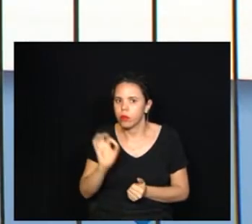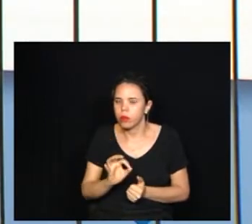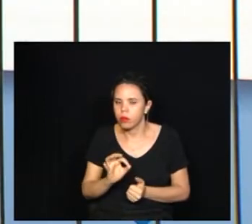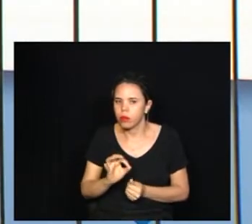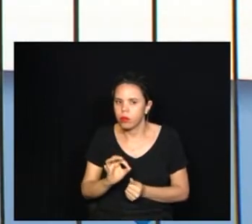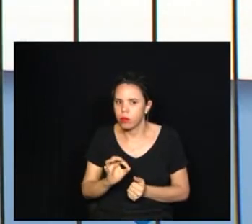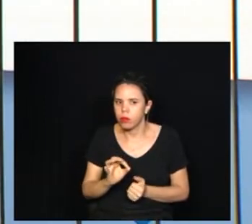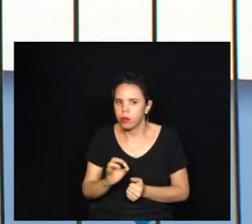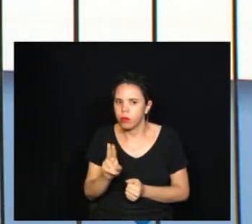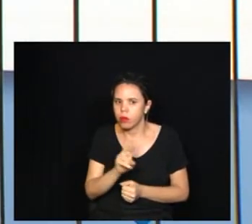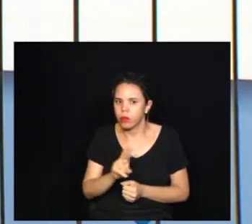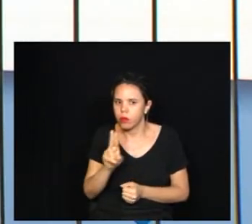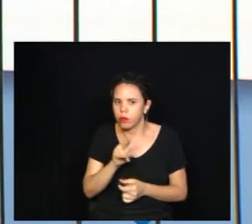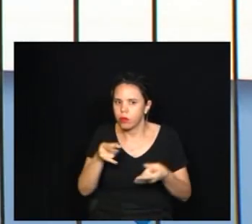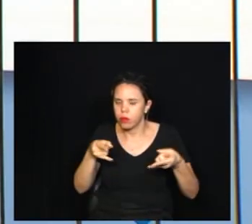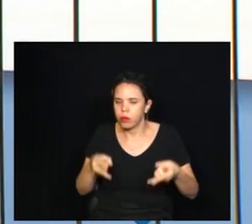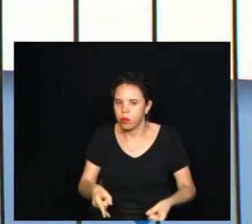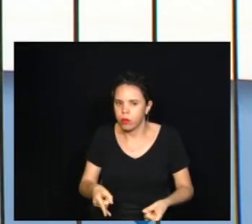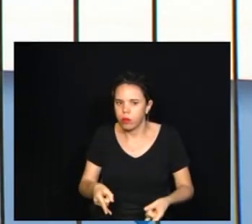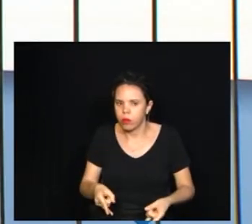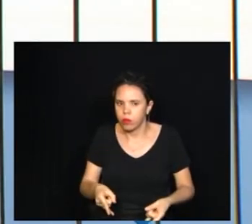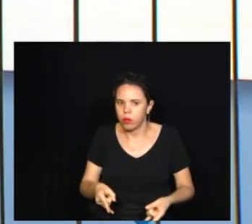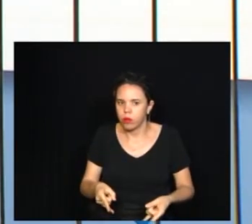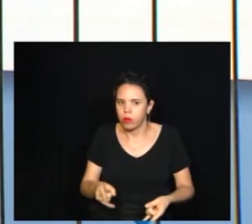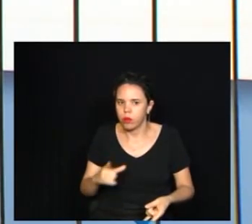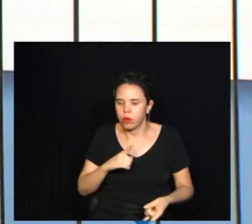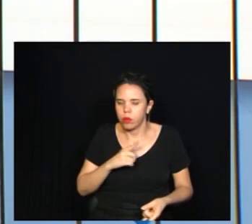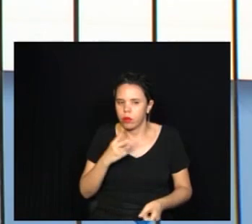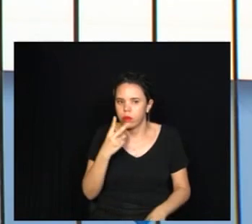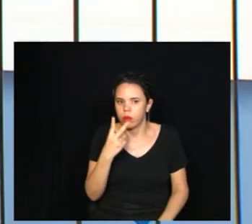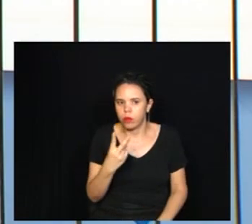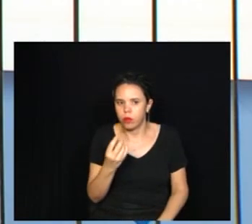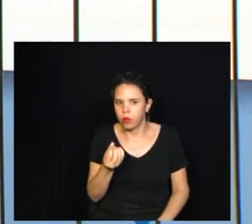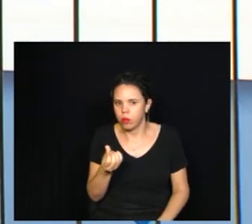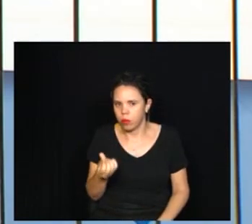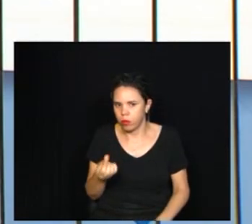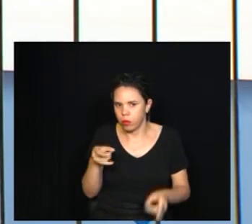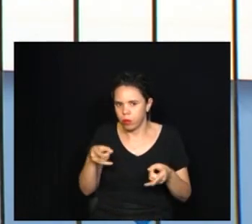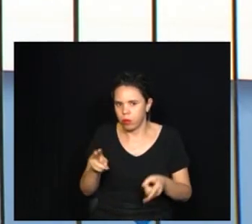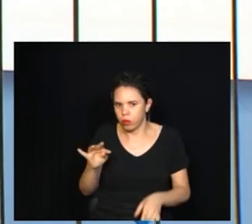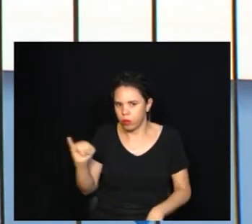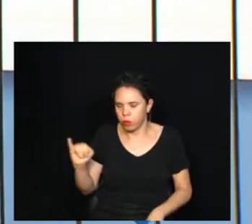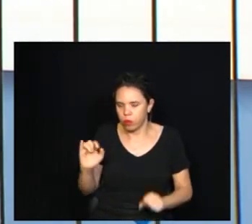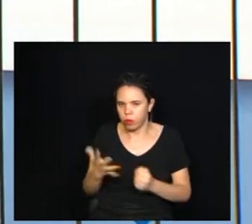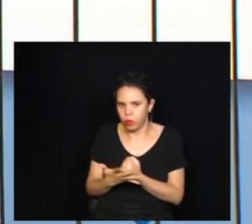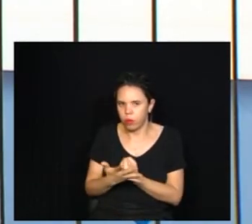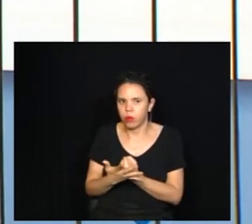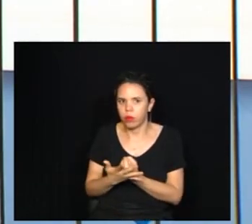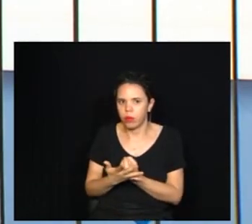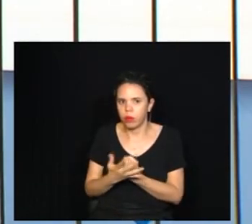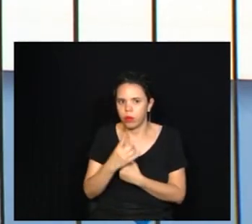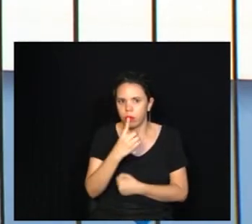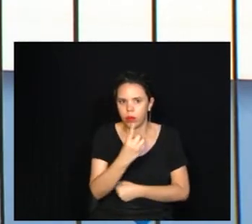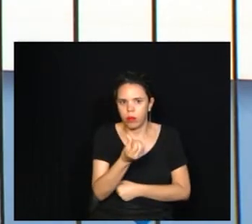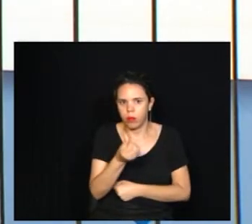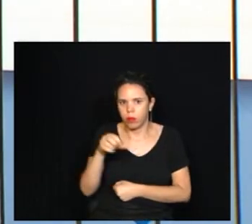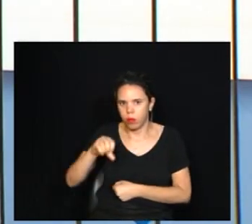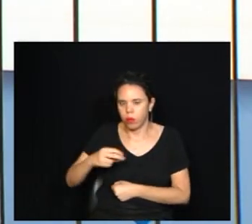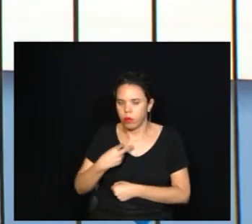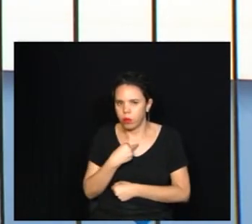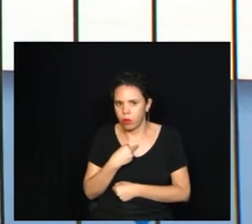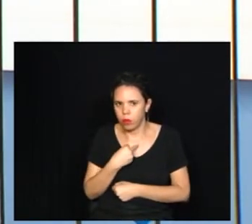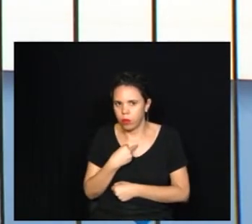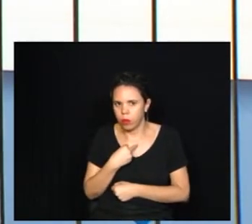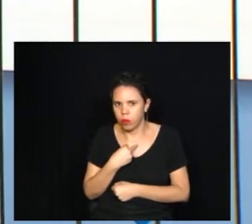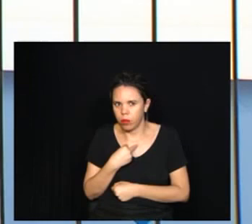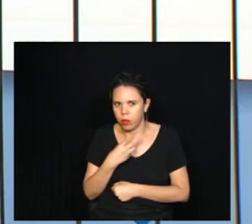82,04% de ocupação, dos quais nós temos 206 leitos de UTI Covid, 169